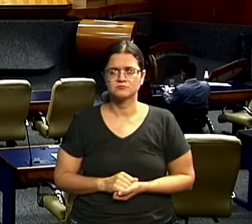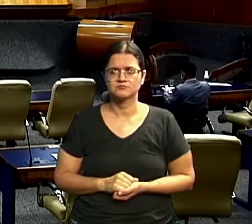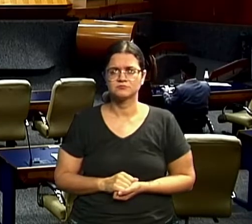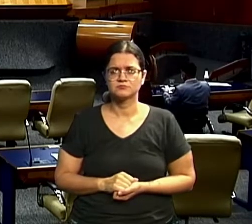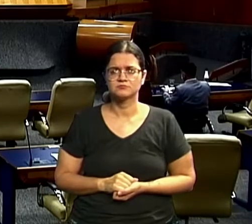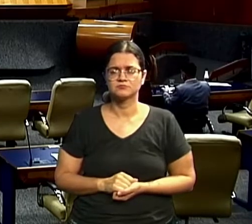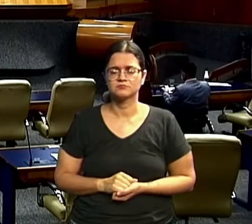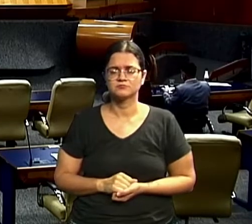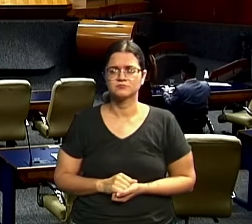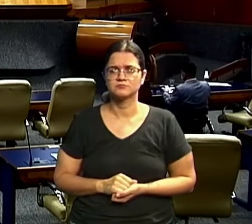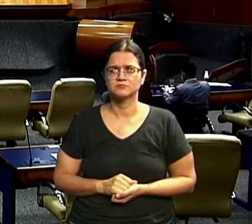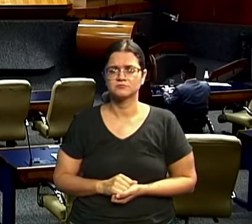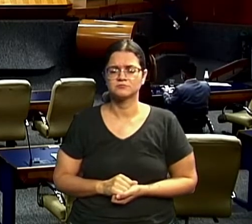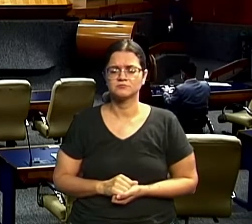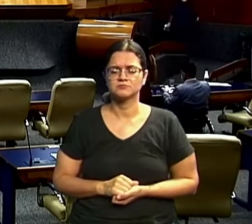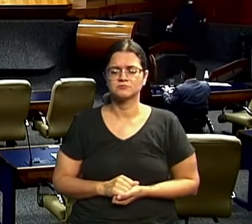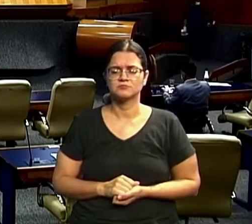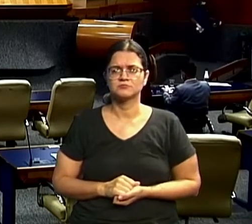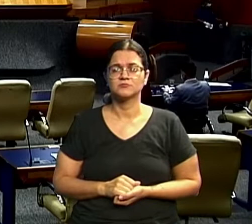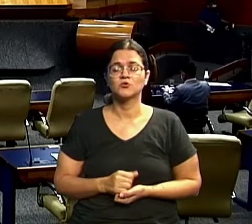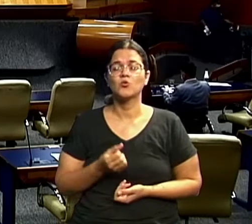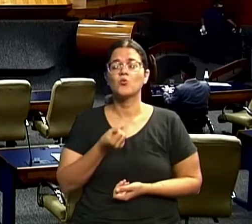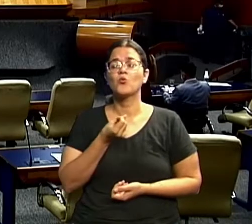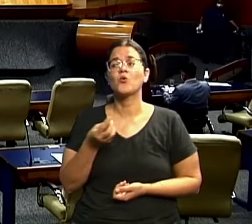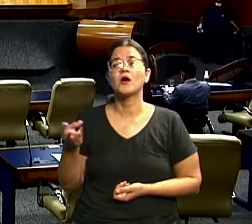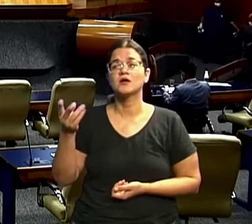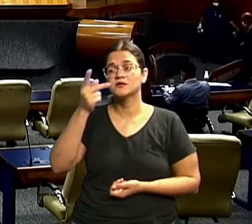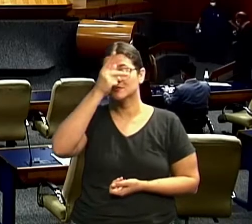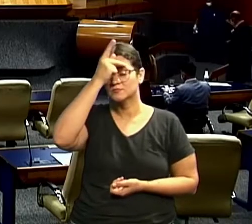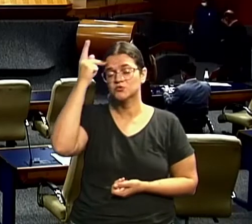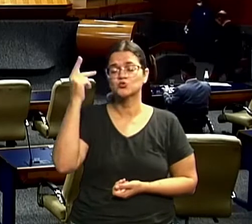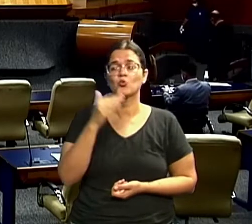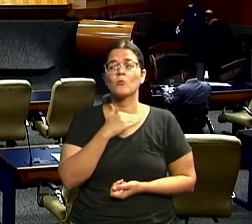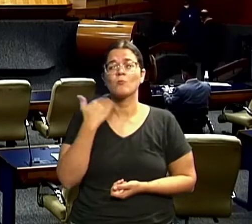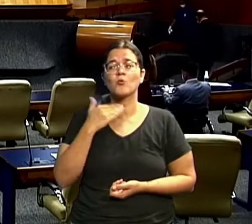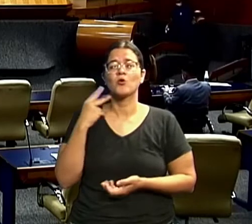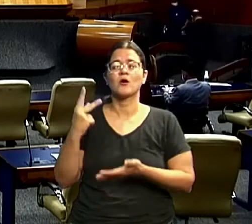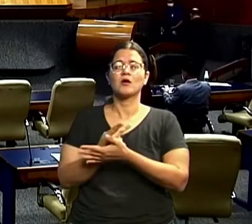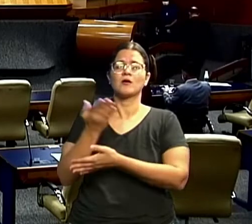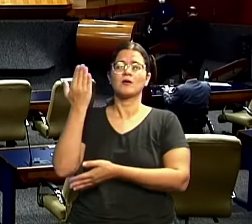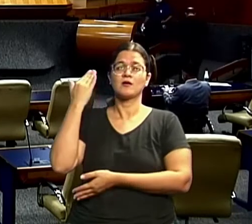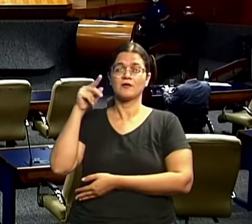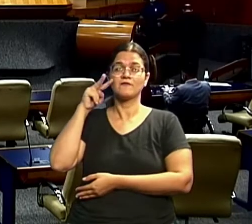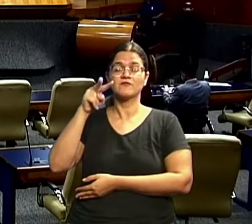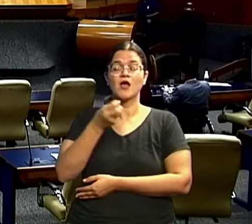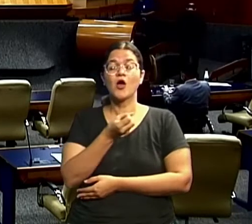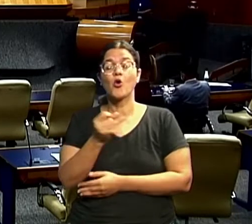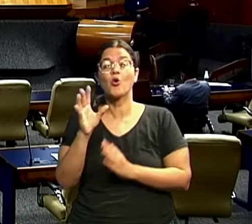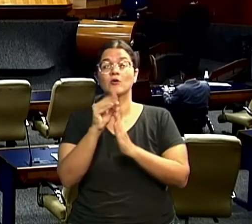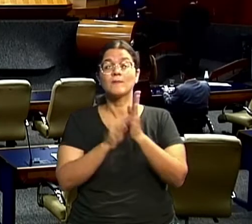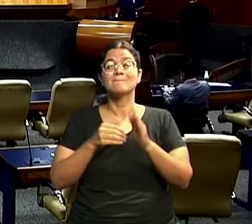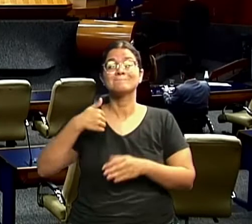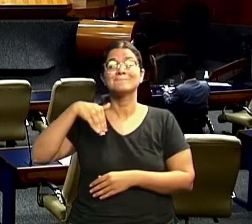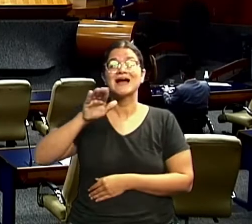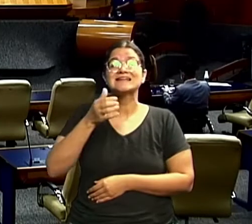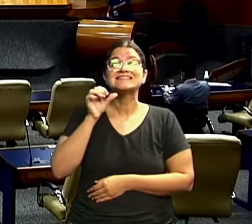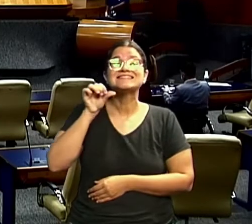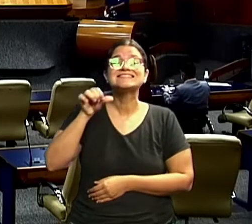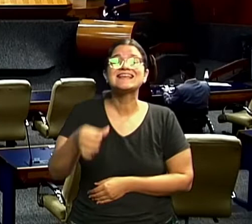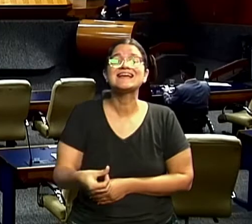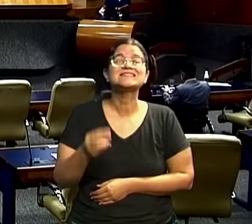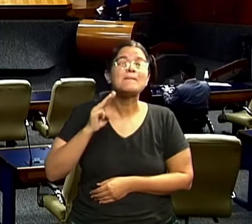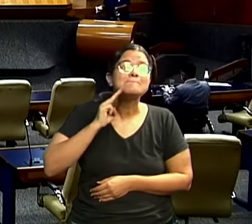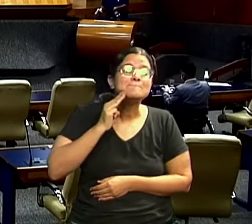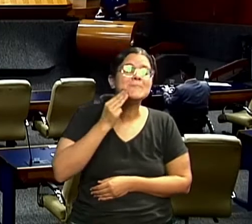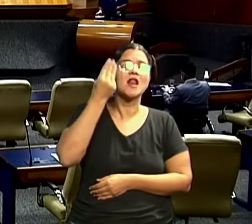Repete sua pergunta, vereadora Rodarte. Quantas pessoas o nazismo matou? Segundo alguns dados, mais de 6 milhões de